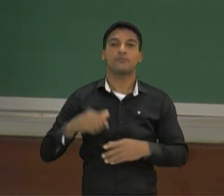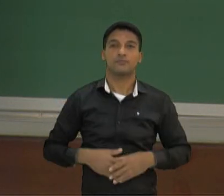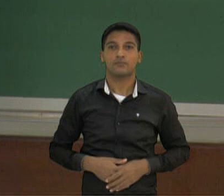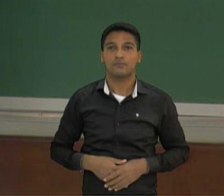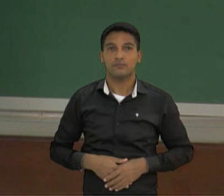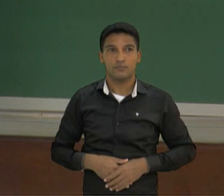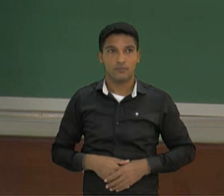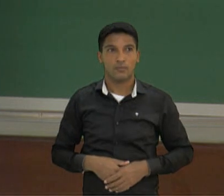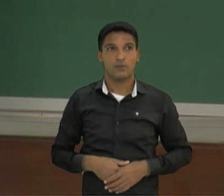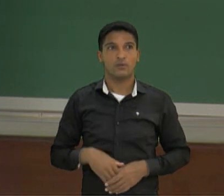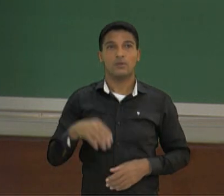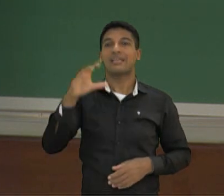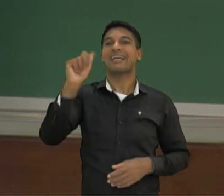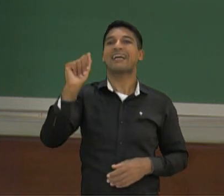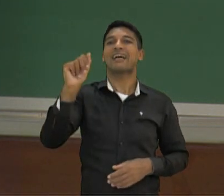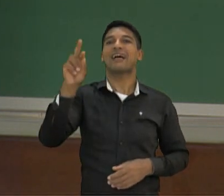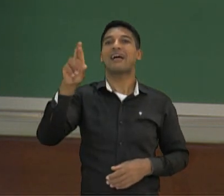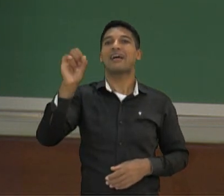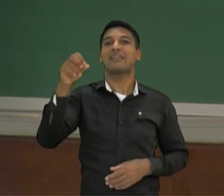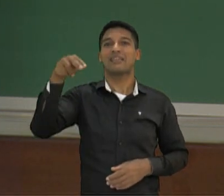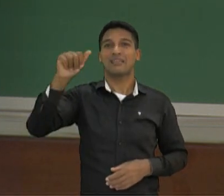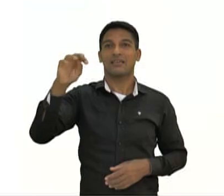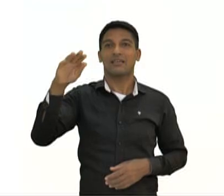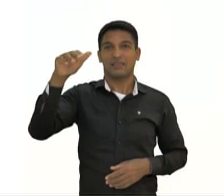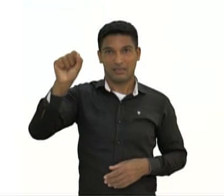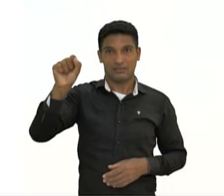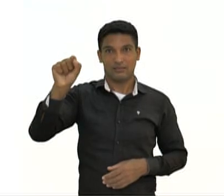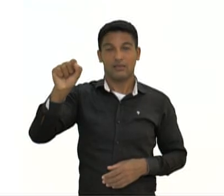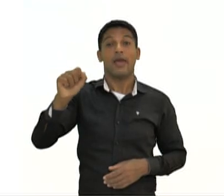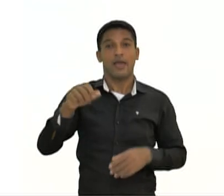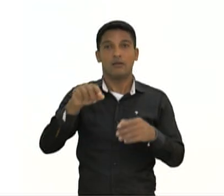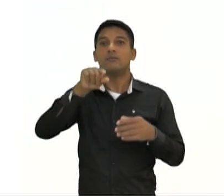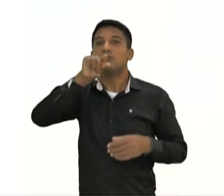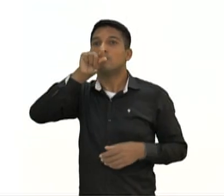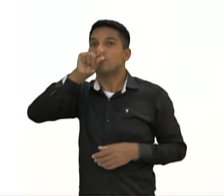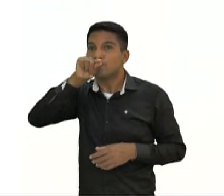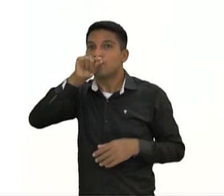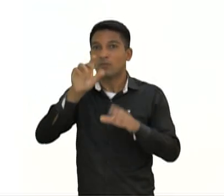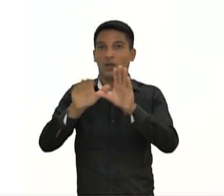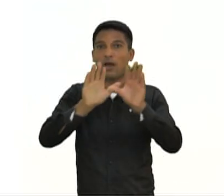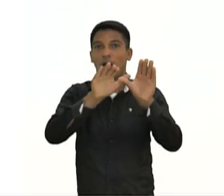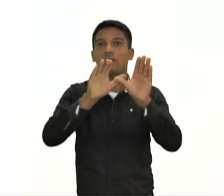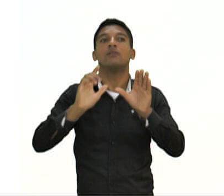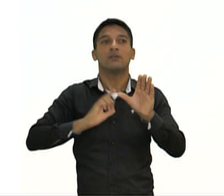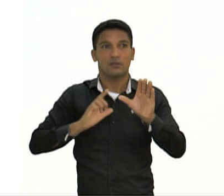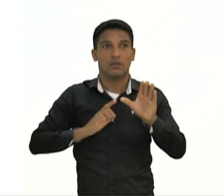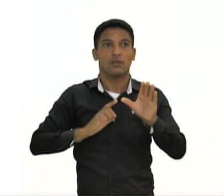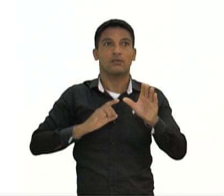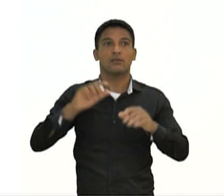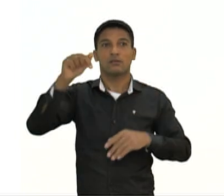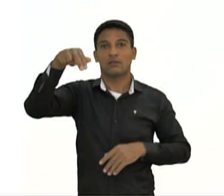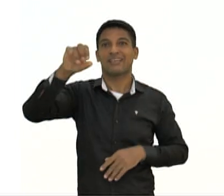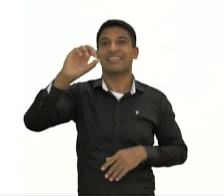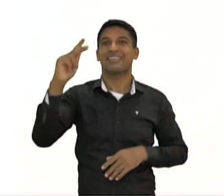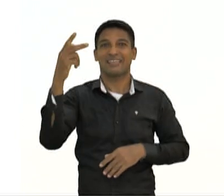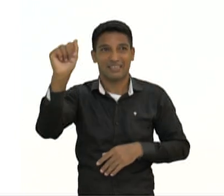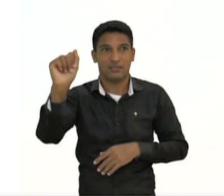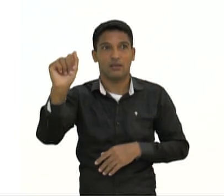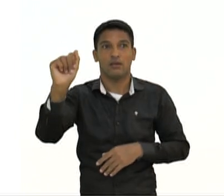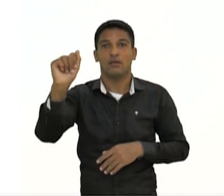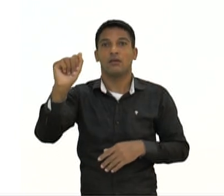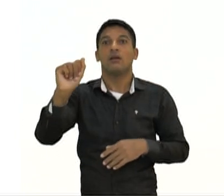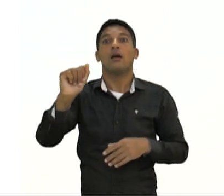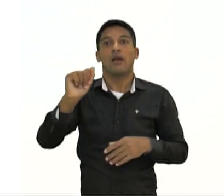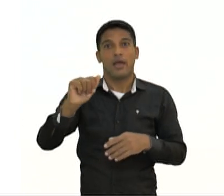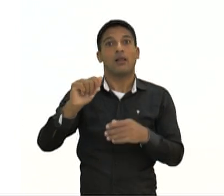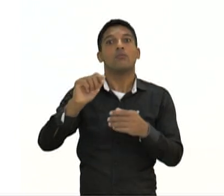carinatas, as aves que vão apresentar a quilha. Notem que as carinatas elas estão relacionadas tanto ao voo quanto ao hábito